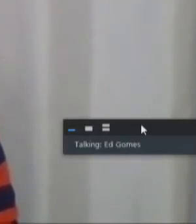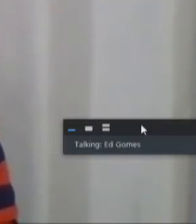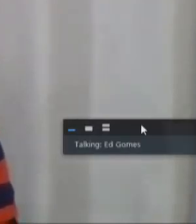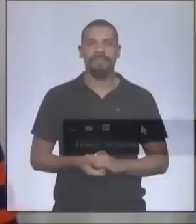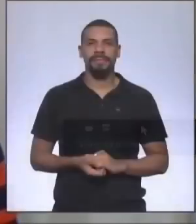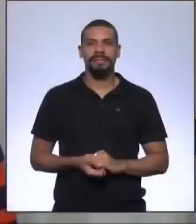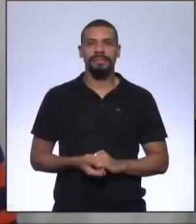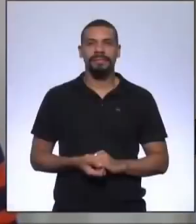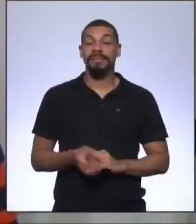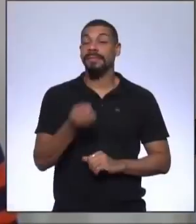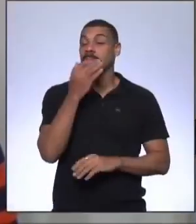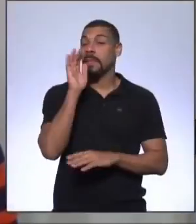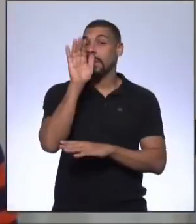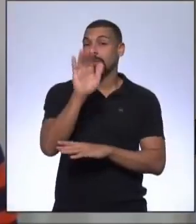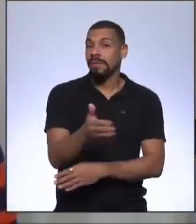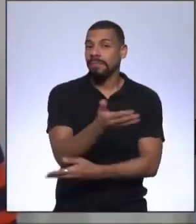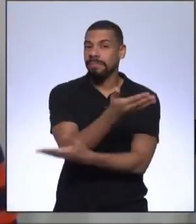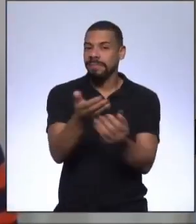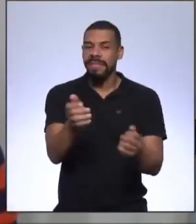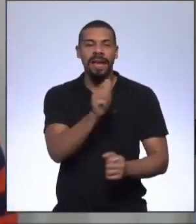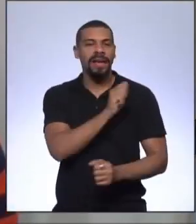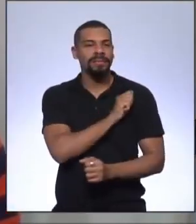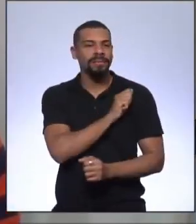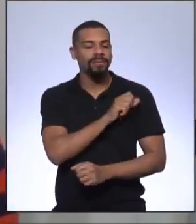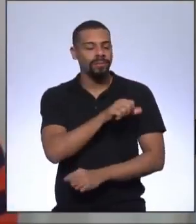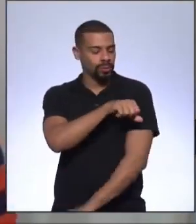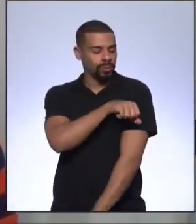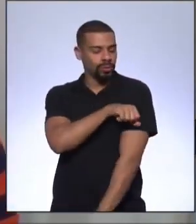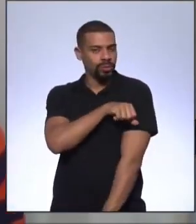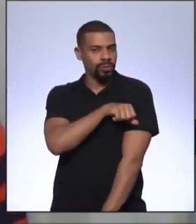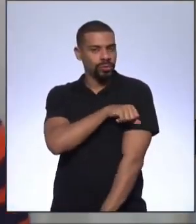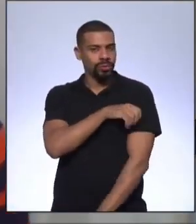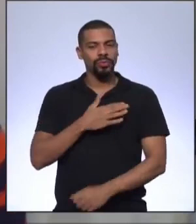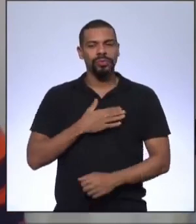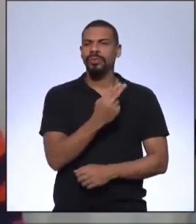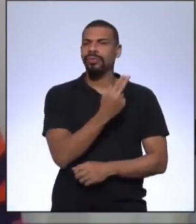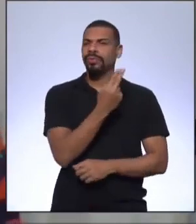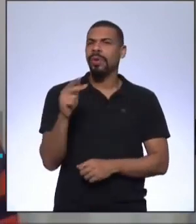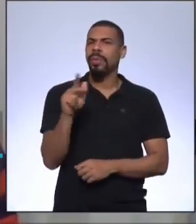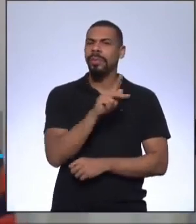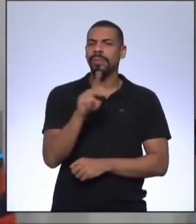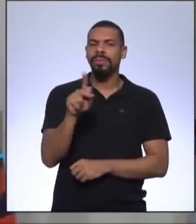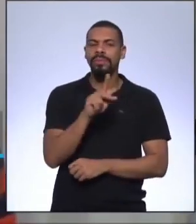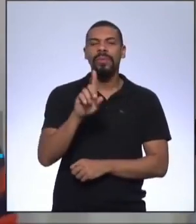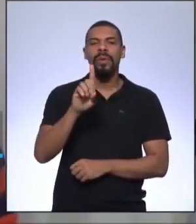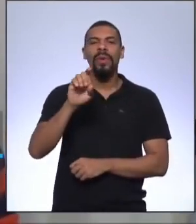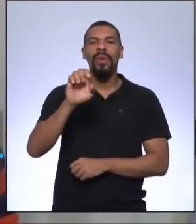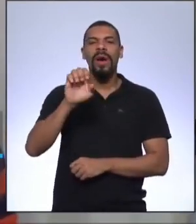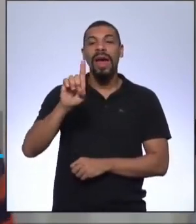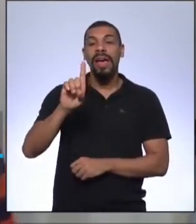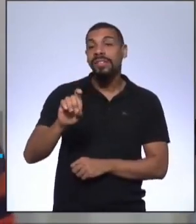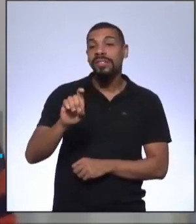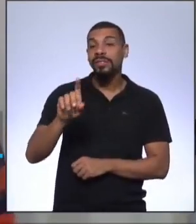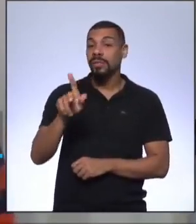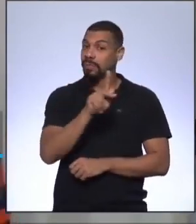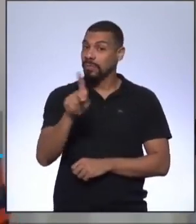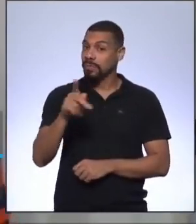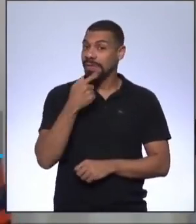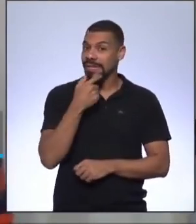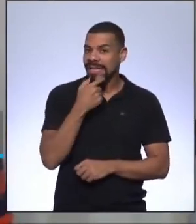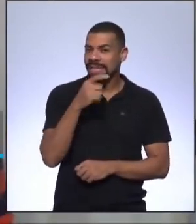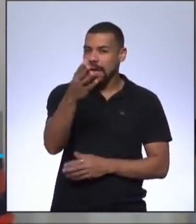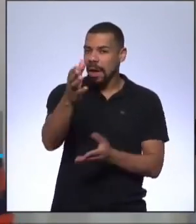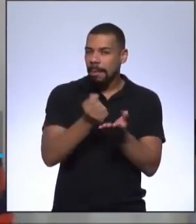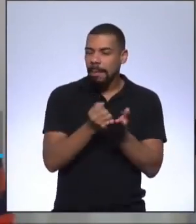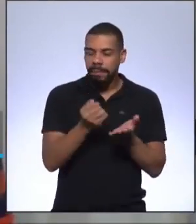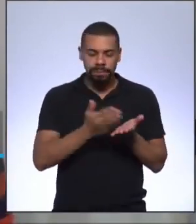Boa tarde, alunos do nono ano do ensino médio. Aqui é o professor Ed para a aula de inglês. Então, vamos lá, pegue o caderno do aluno,